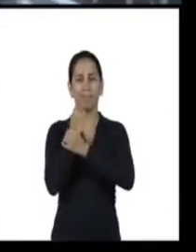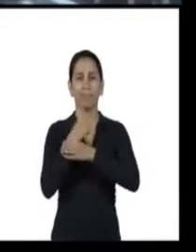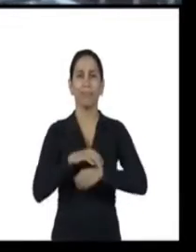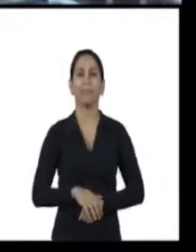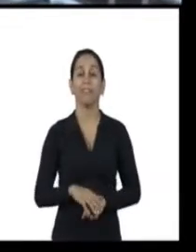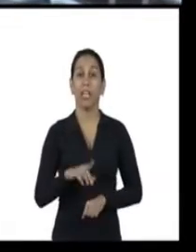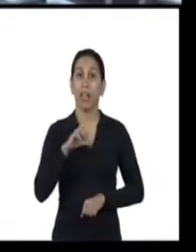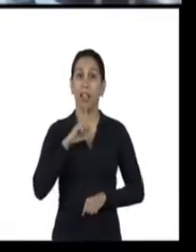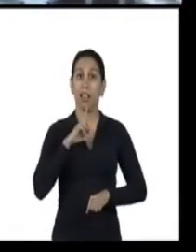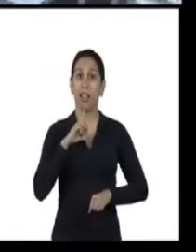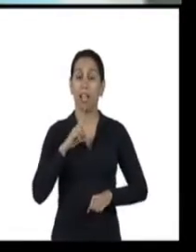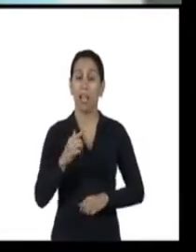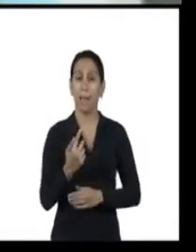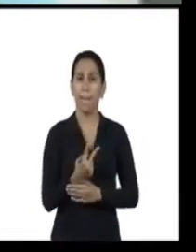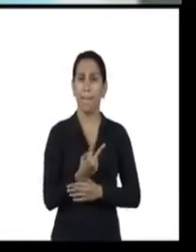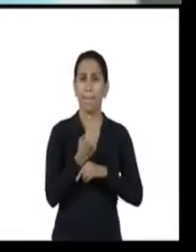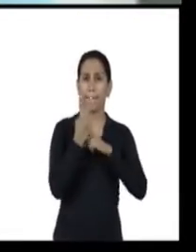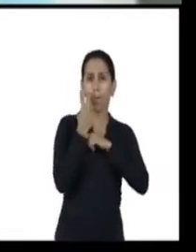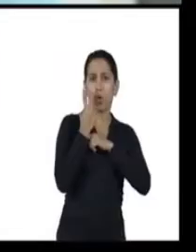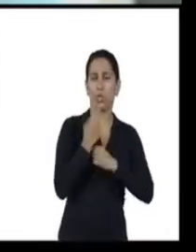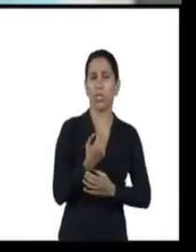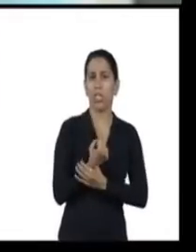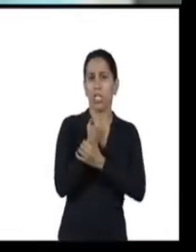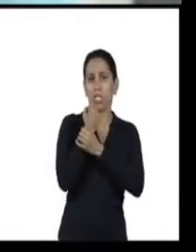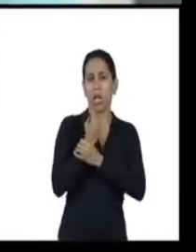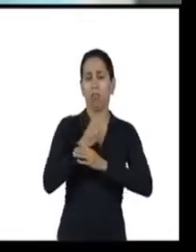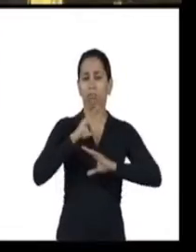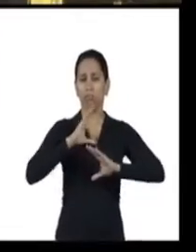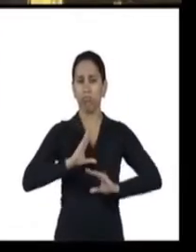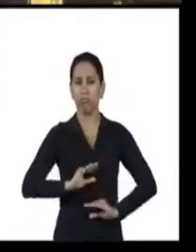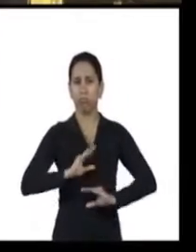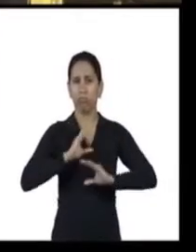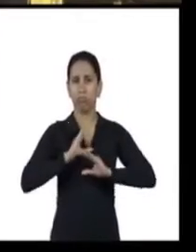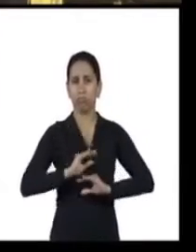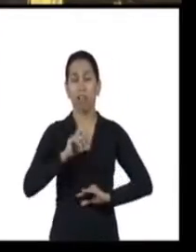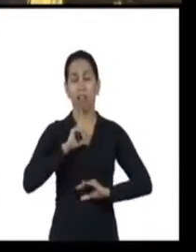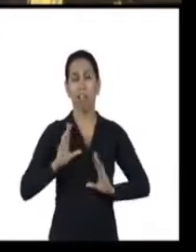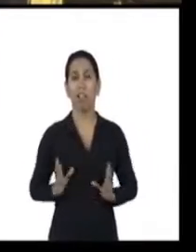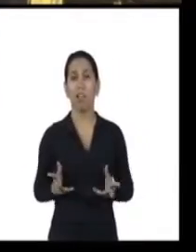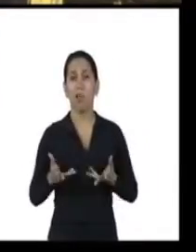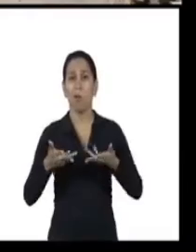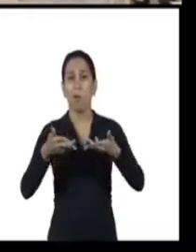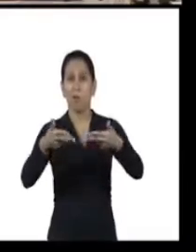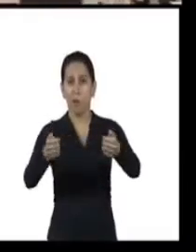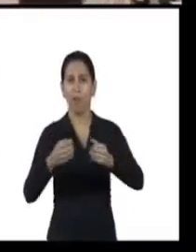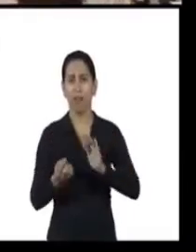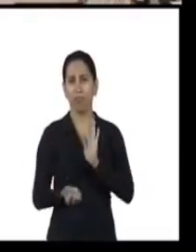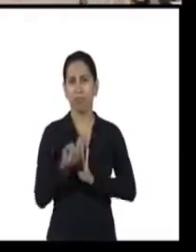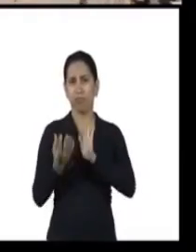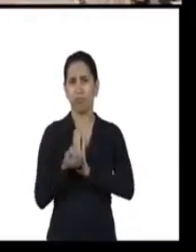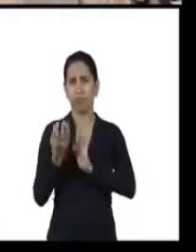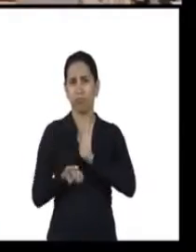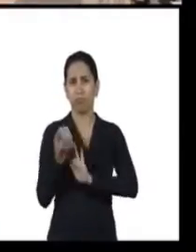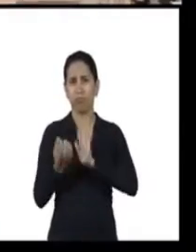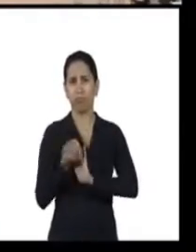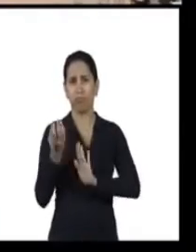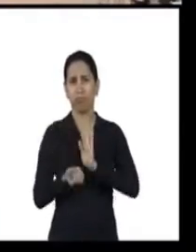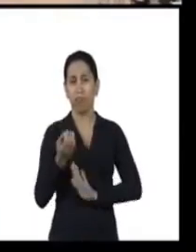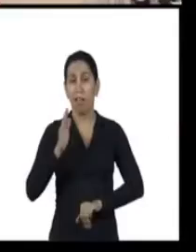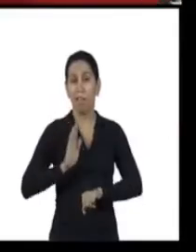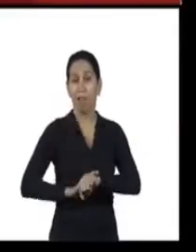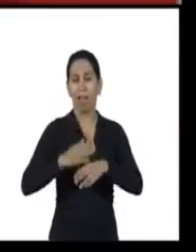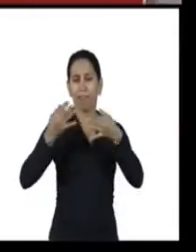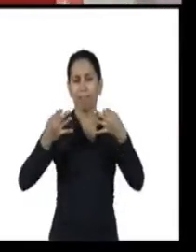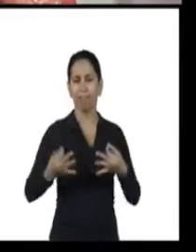trazer proteção, conforto e bem-estar, ela aumenta a qualidade, produtividade e a eficácia das